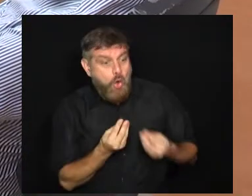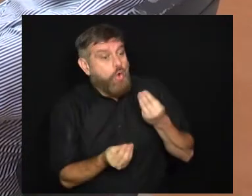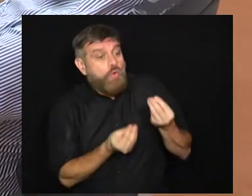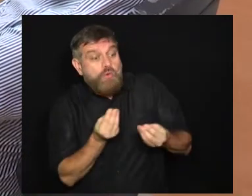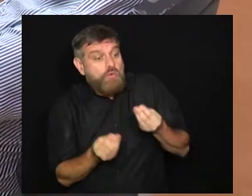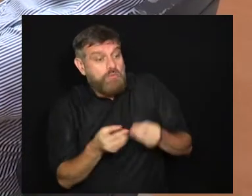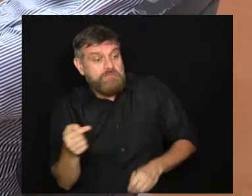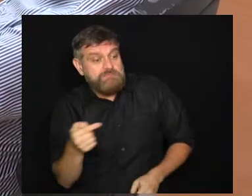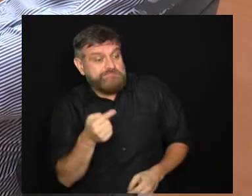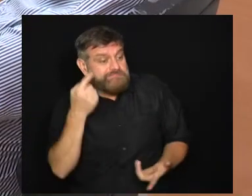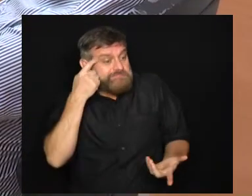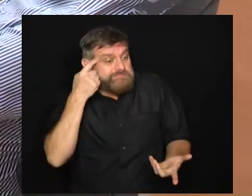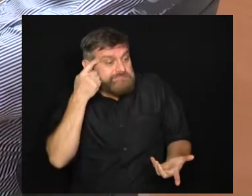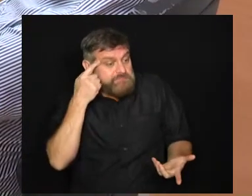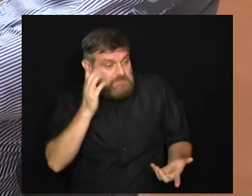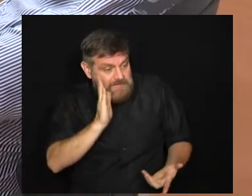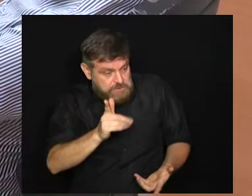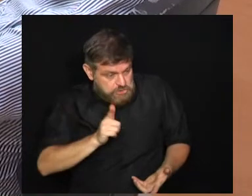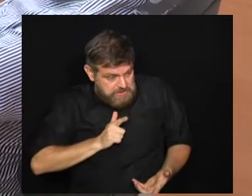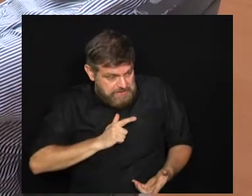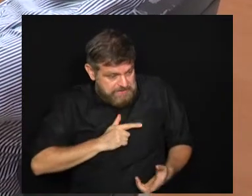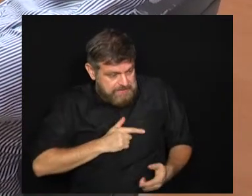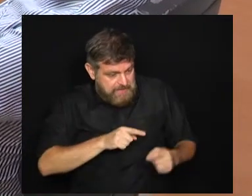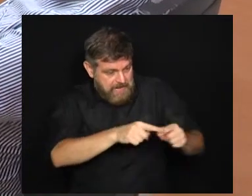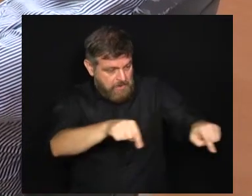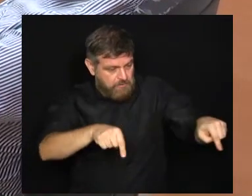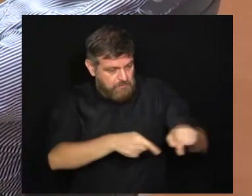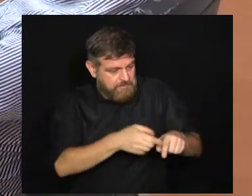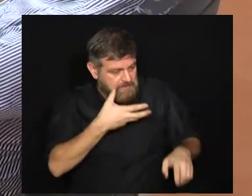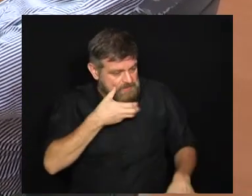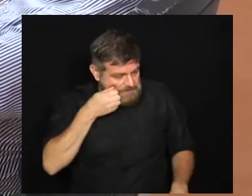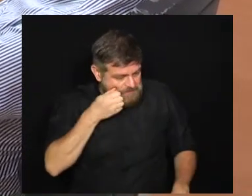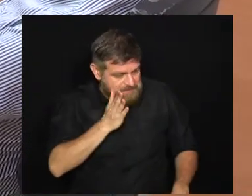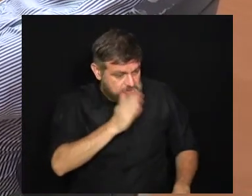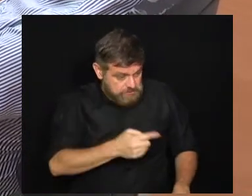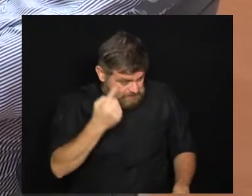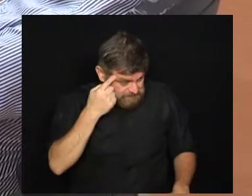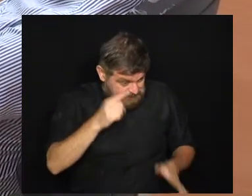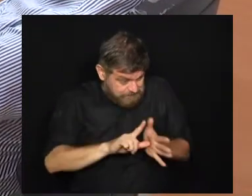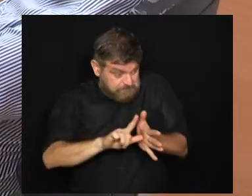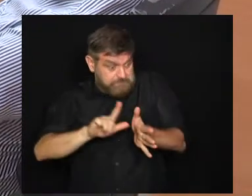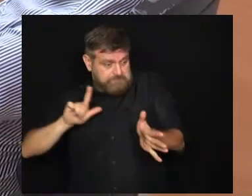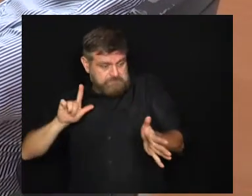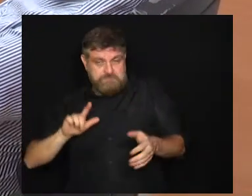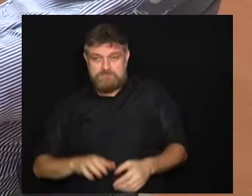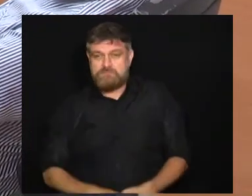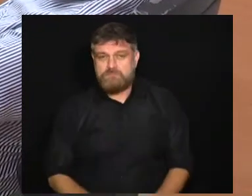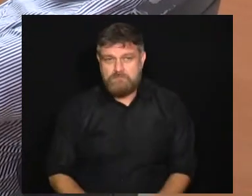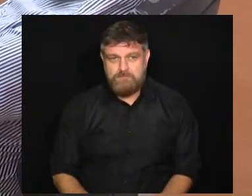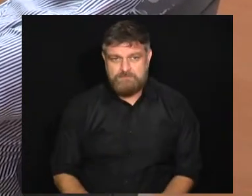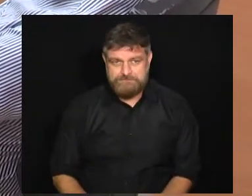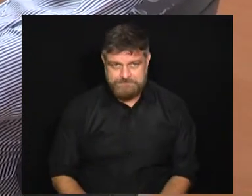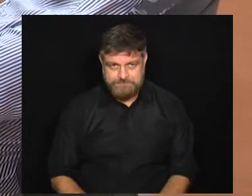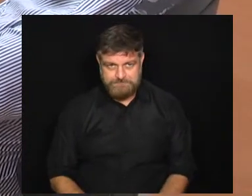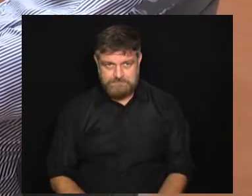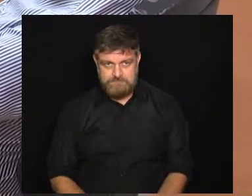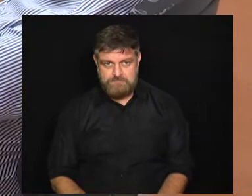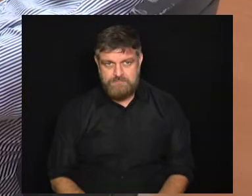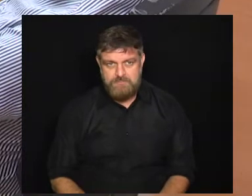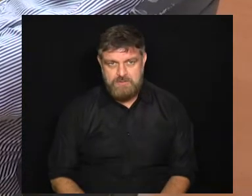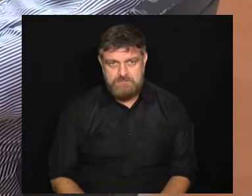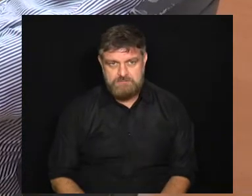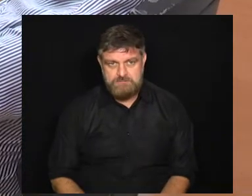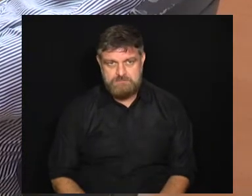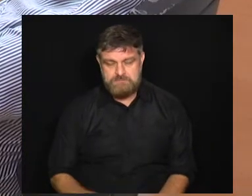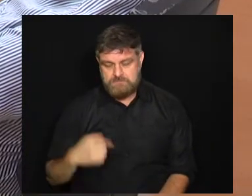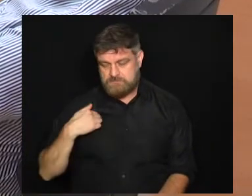está sendo pensado, né? Se já tem fluxos que antecipam essa questão. Olha, esses fatos, a gente